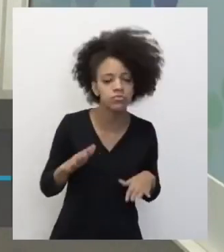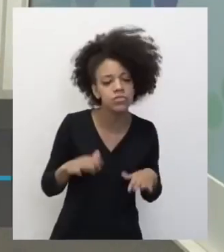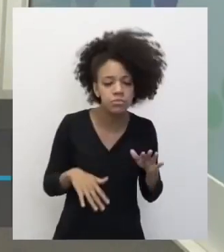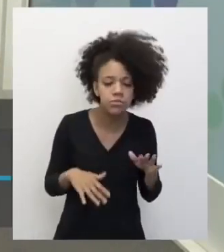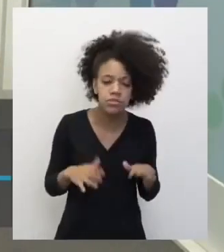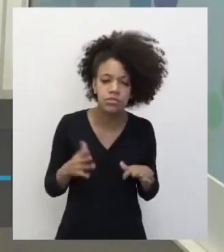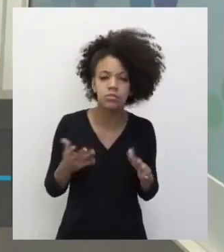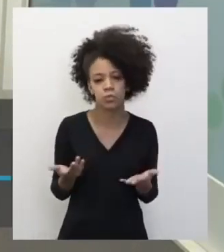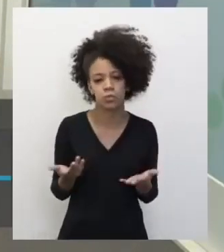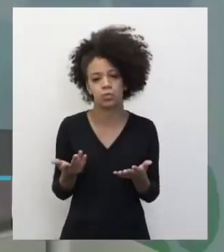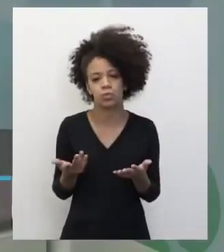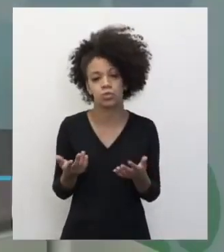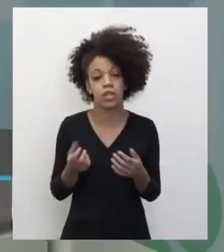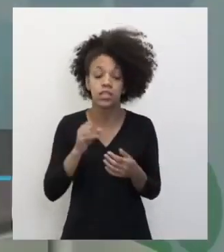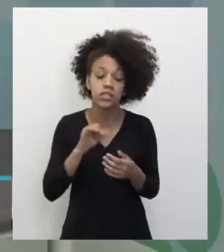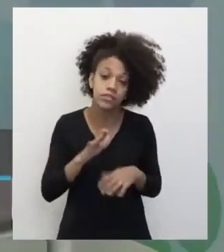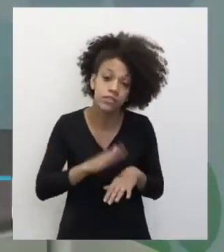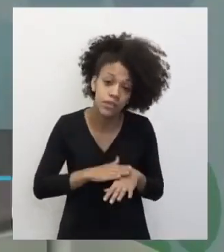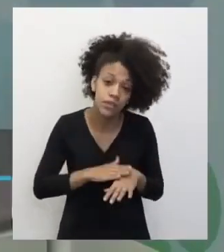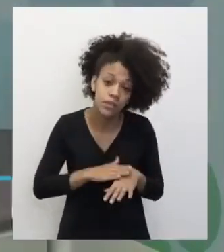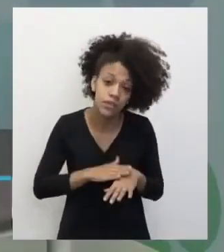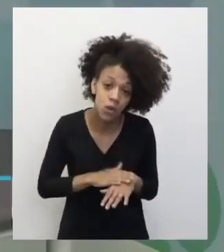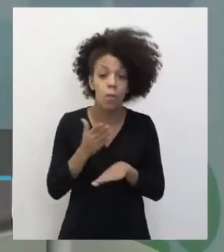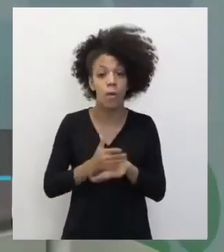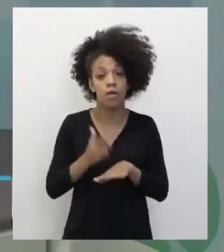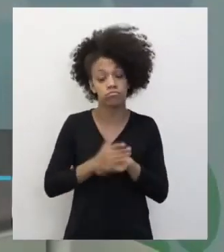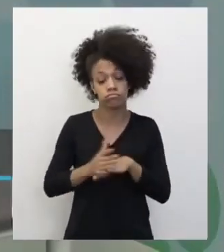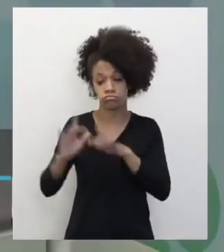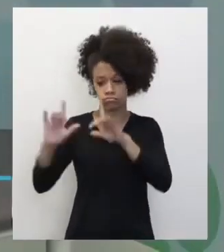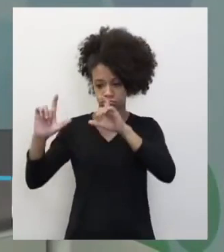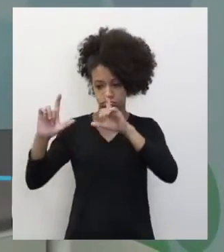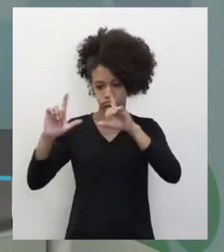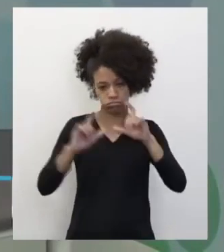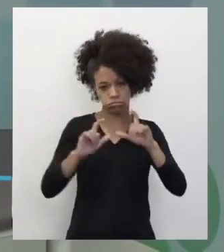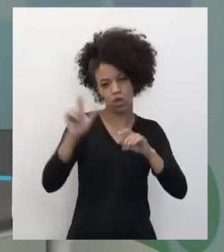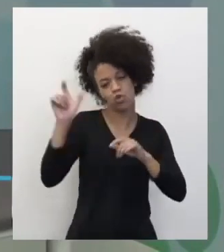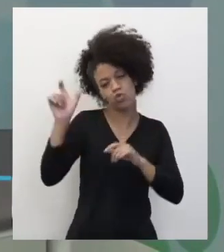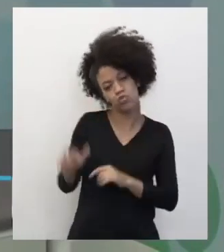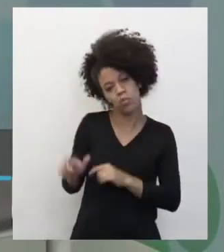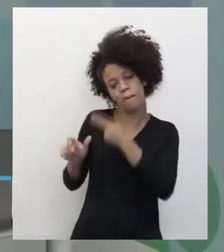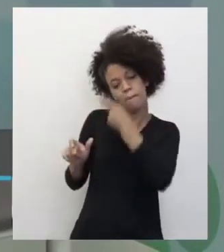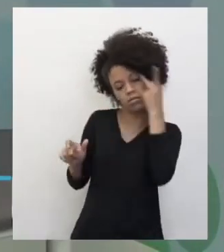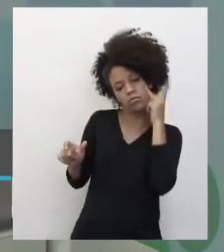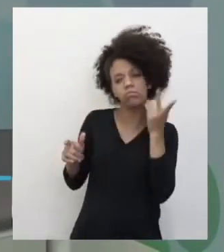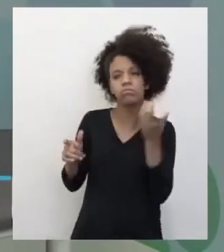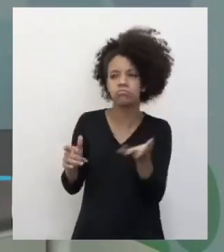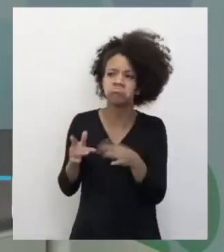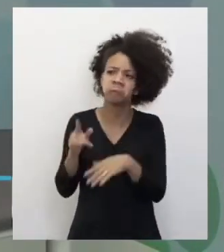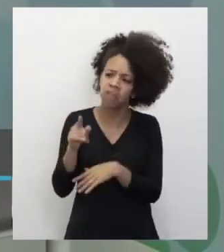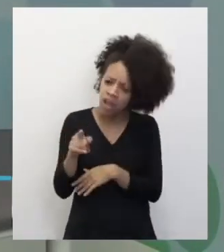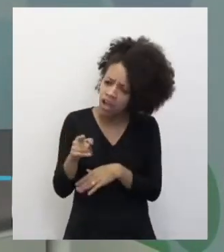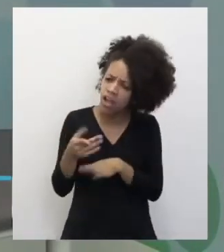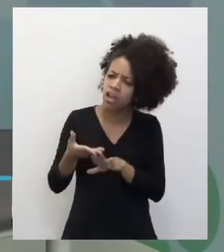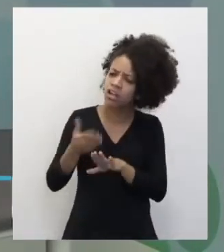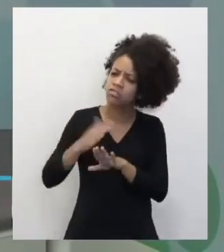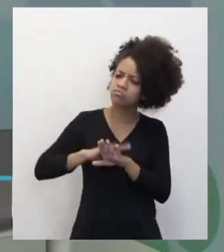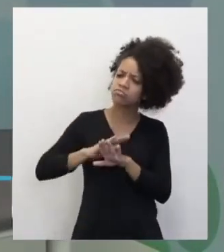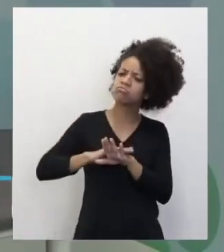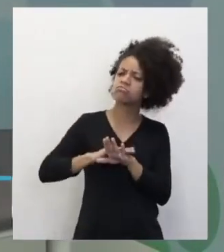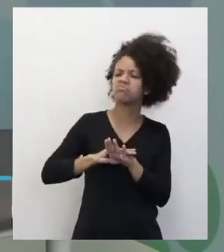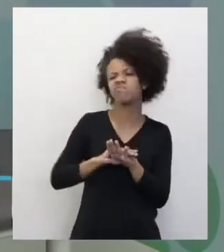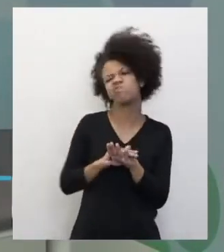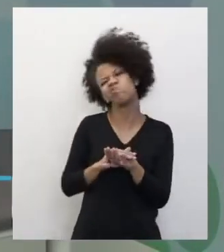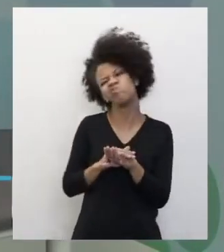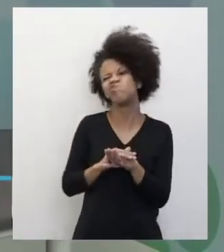do... Se você for fazer um ensaio fotográfico, assim, de uma pessoa, alguma coisa assim, você fala assim, esse fundo tá